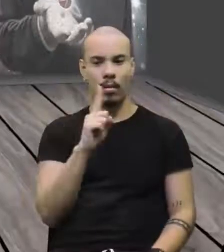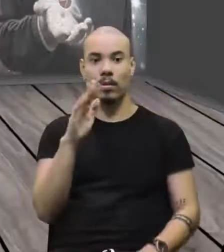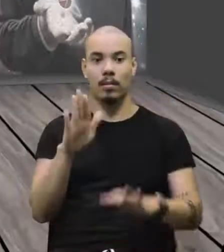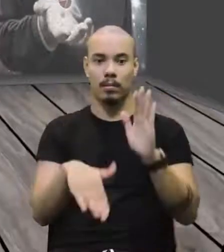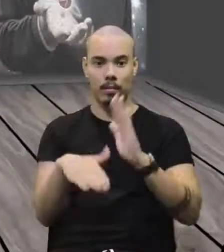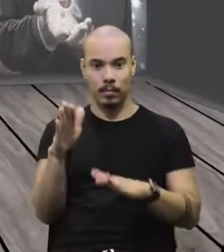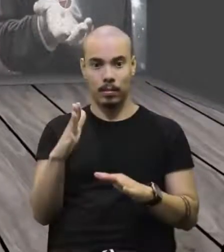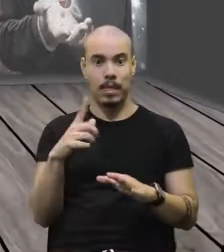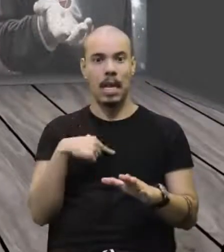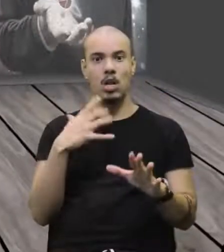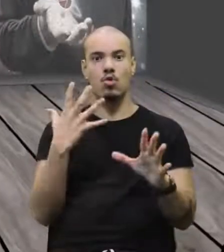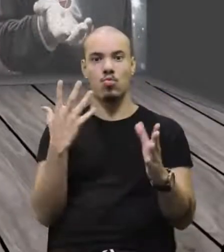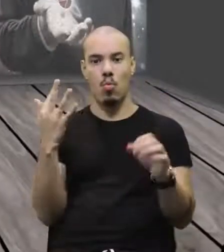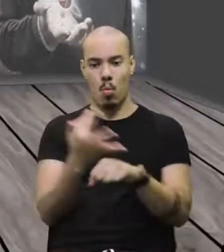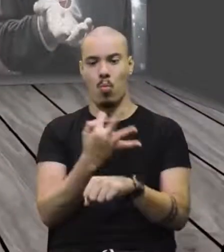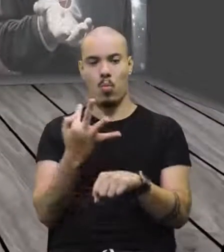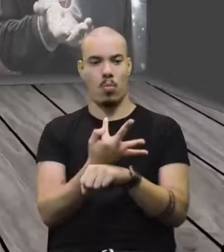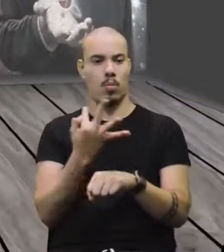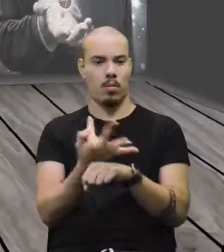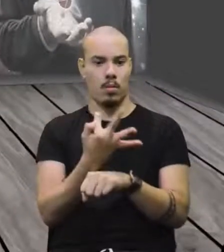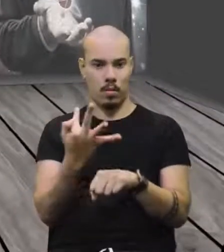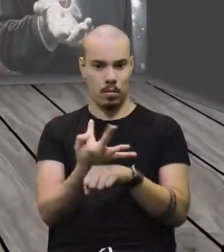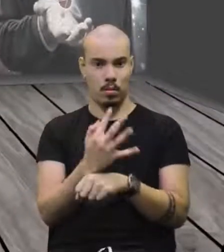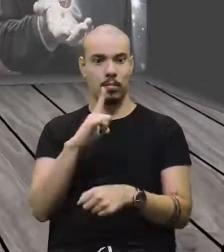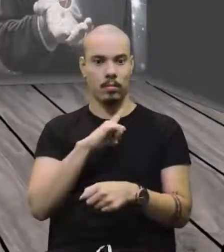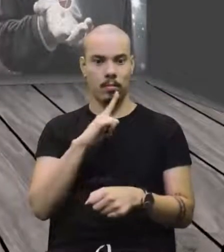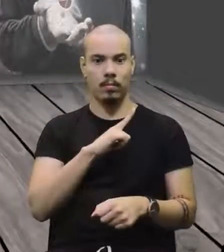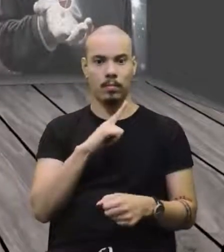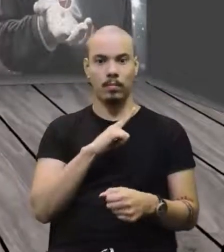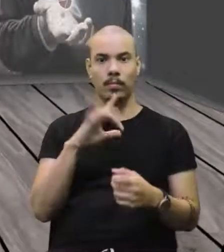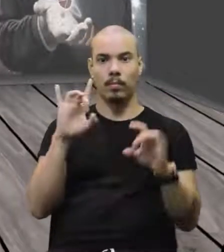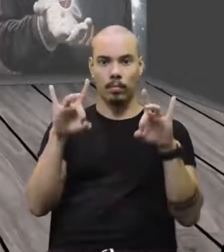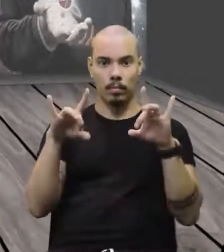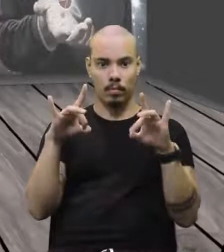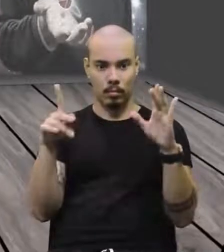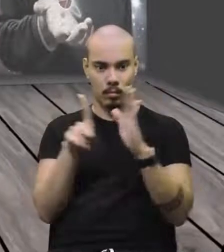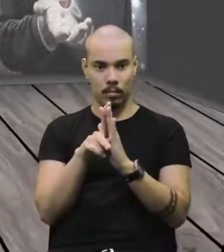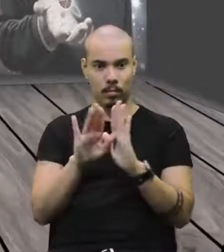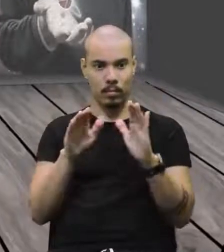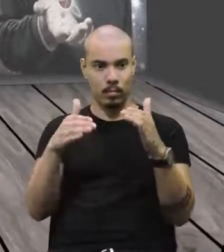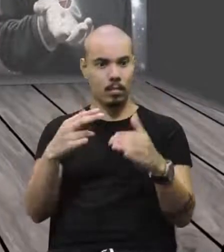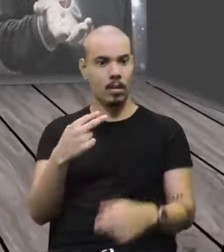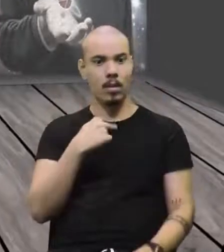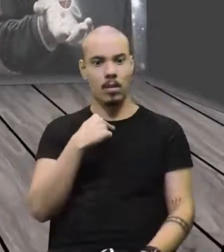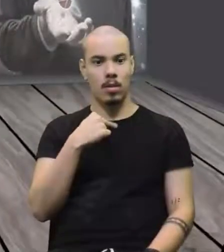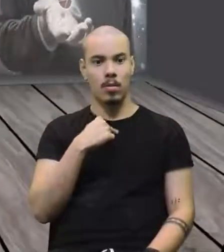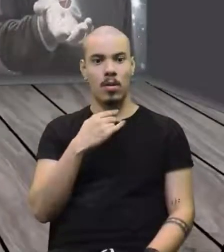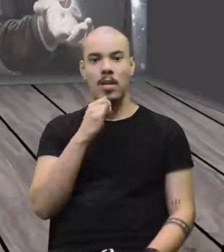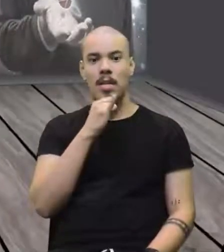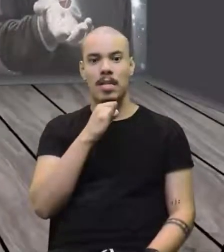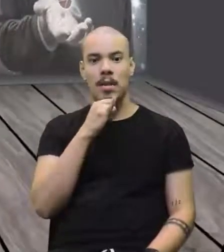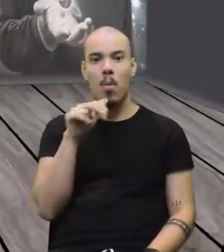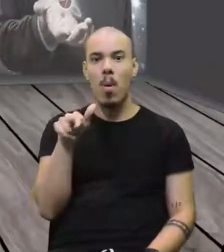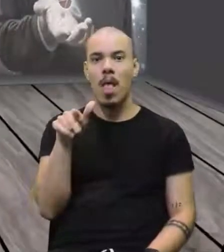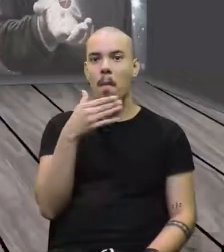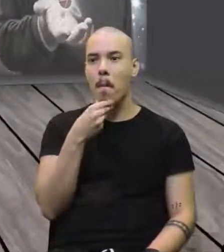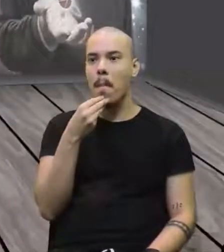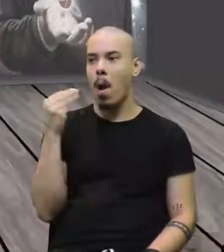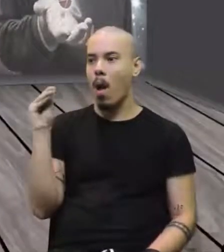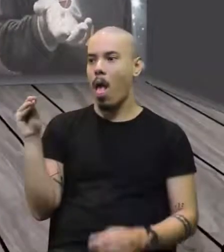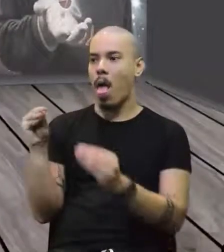tanto que ele suporta também, né? Justamente. Nele tem essa especificação. Não pode colocar o irmãozinho penteiro grudado na